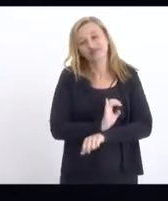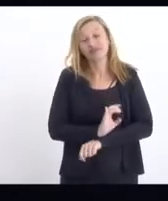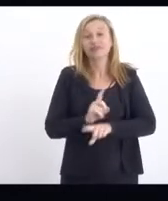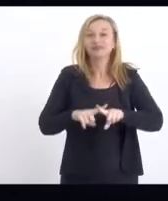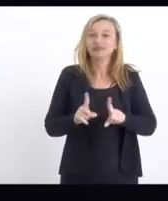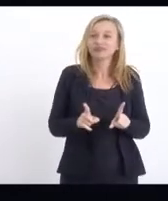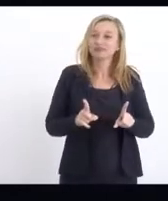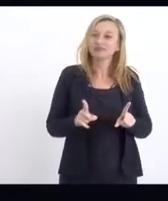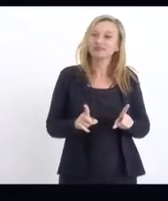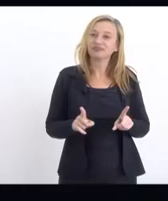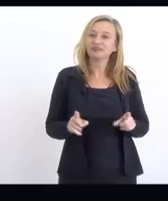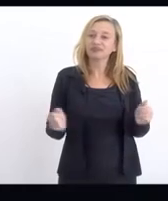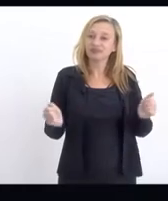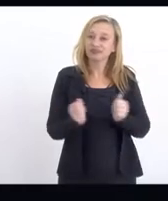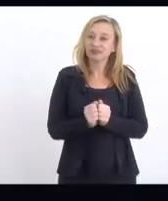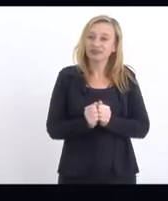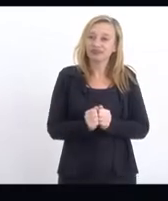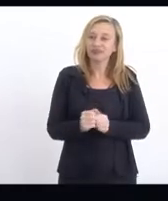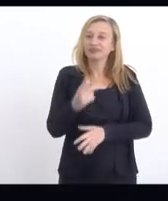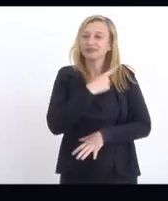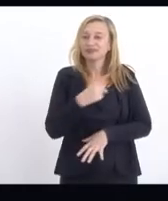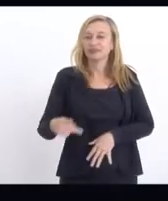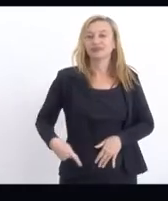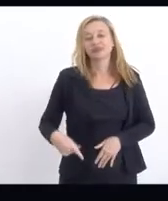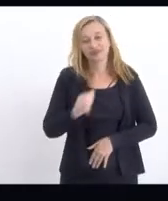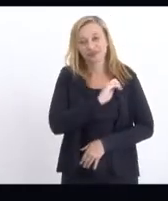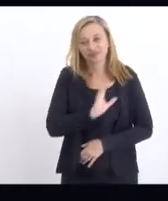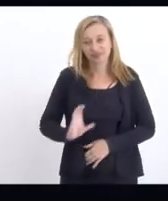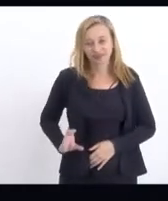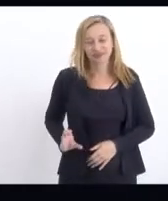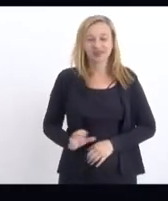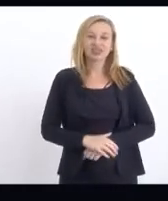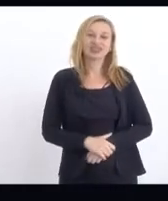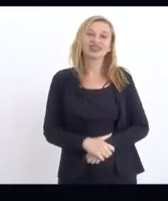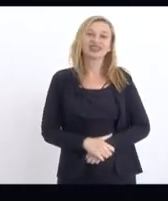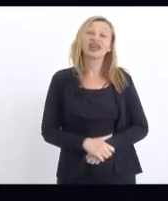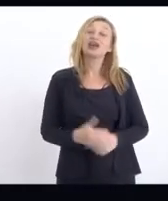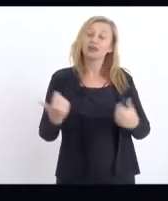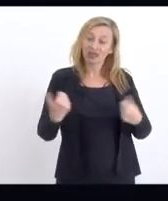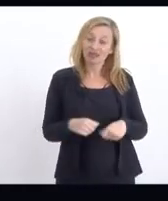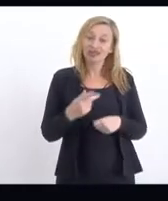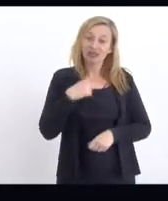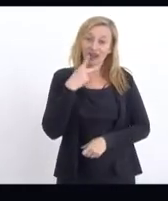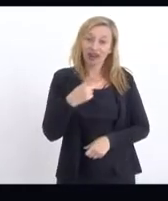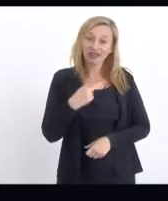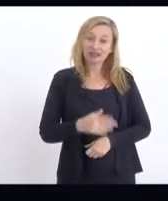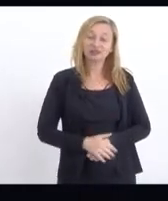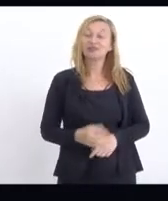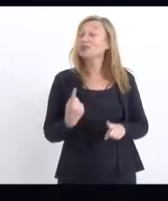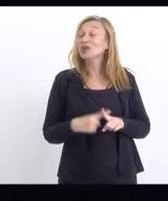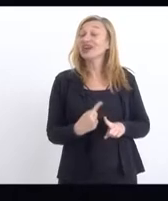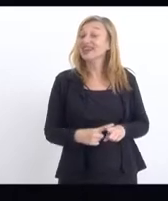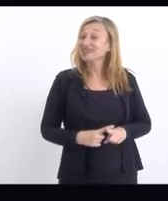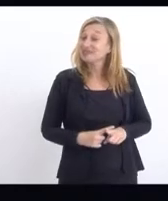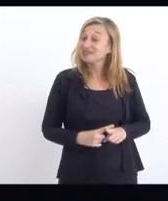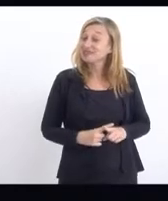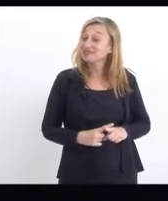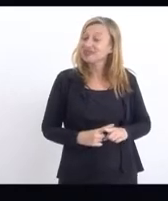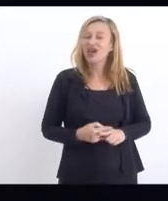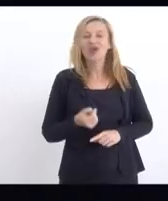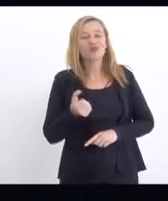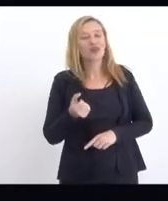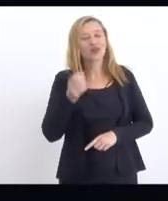é capitaneado e conduzido pelo nosso presidente André Ciliano. E isso precisa ser dito, porque